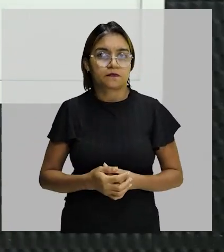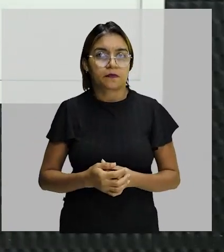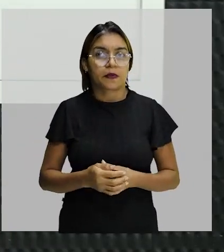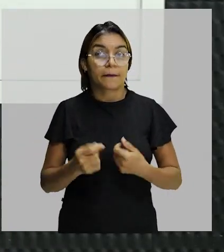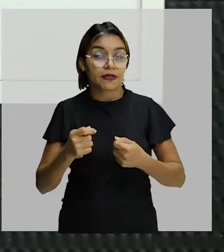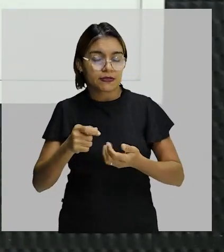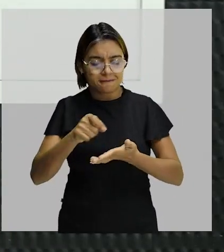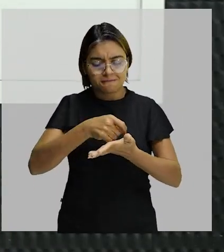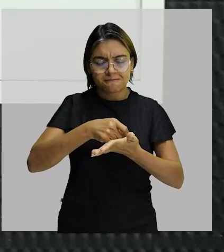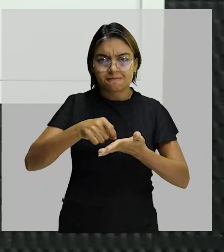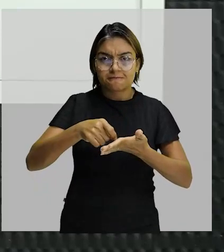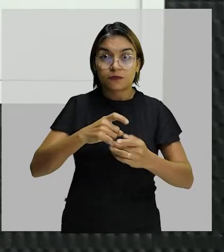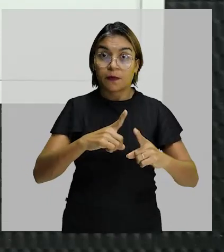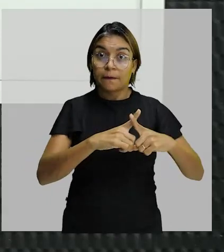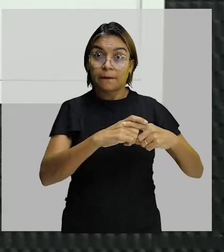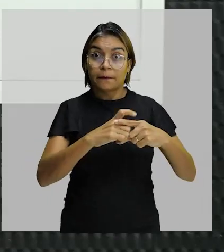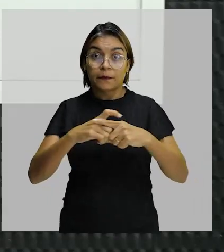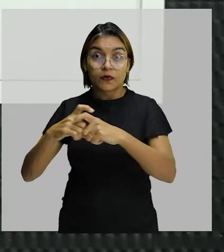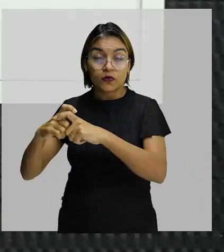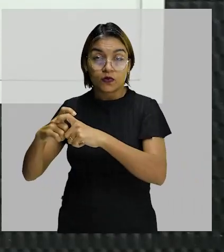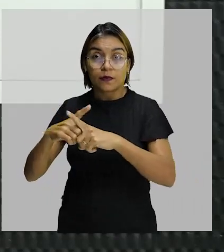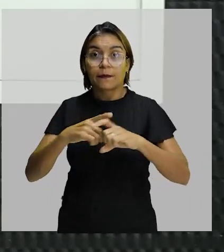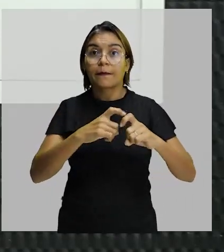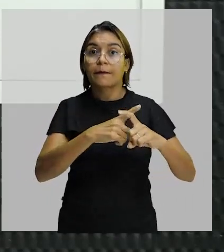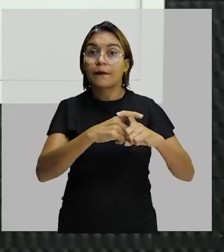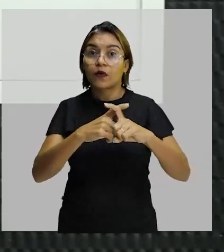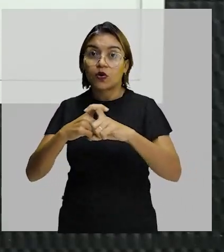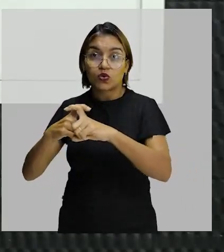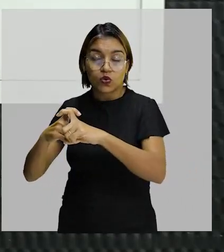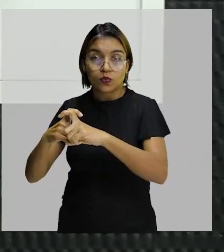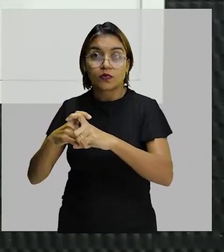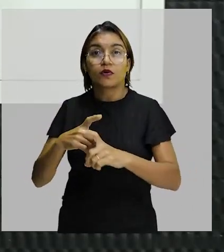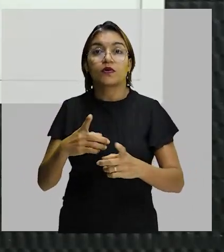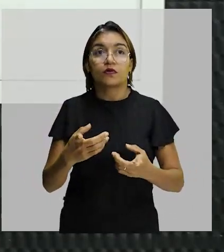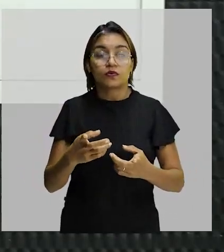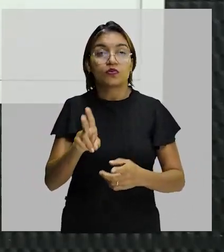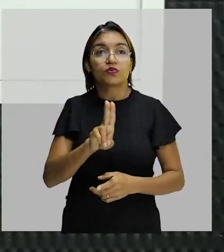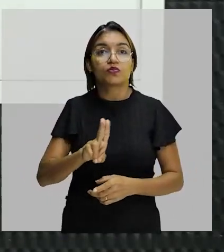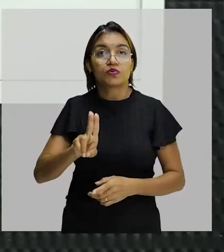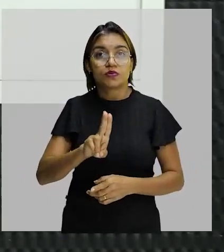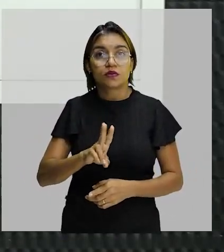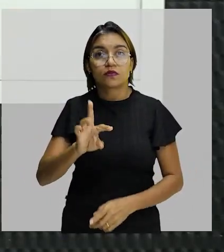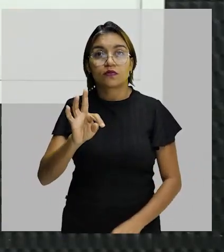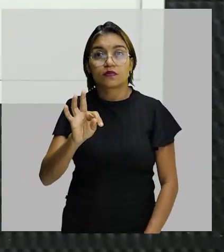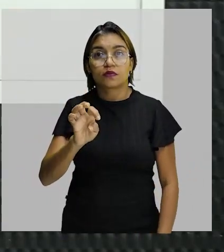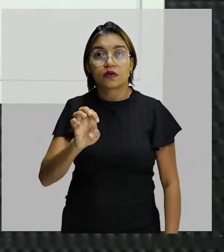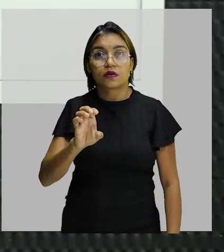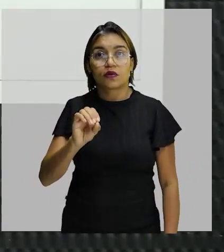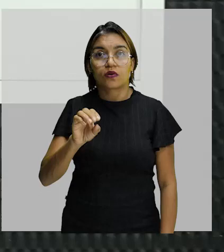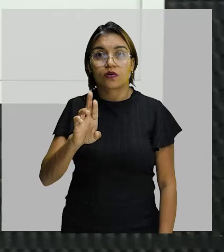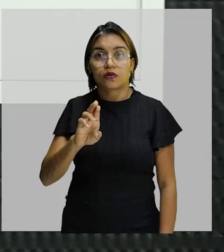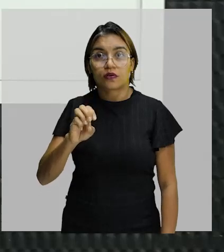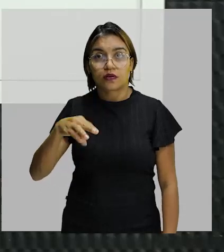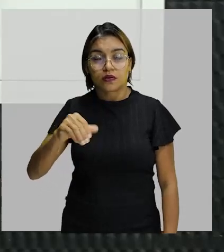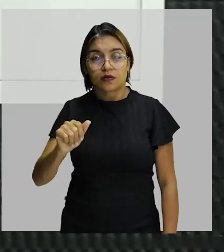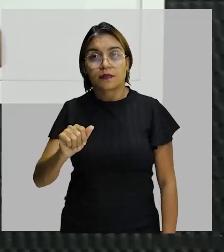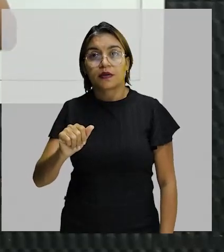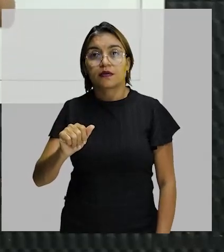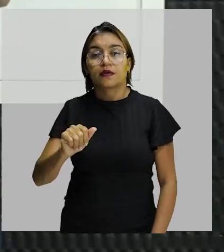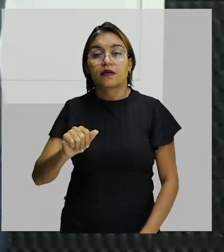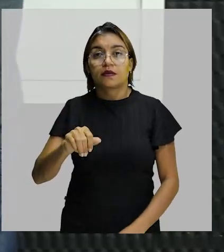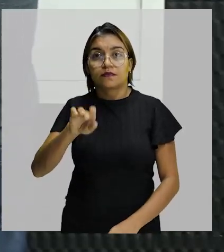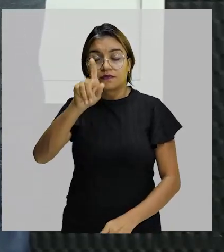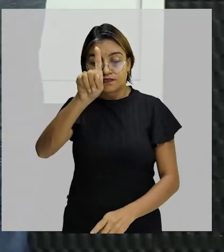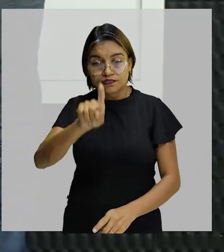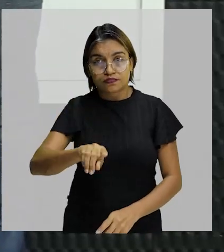escrever esse polinômio na sua forma decomposta, usando o teorema da decomposição. Tá? Então, vamos lá.